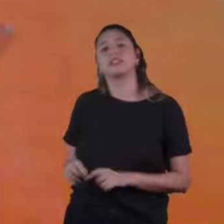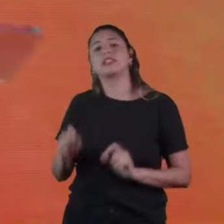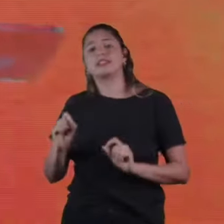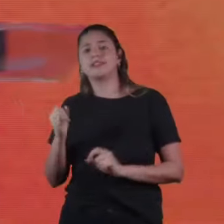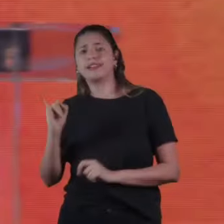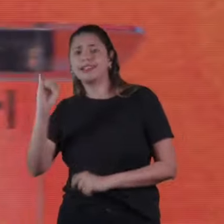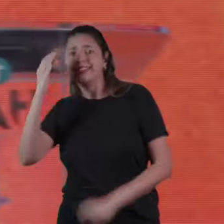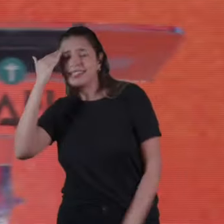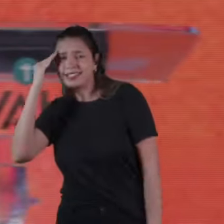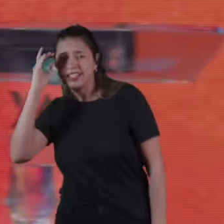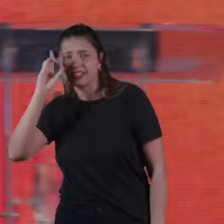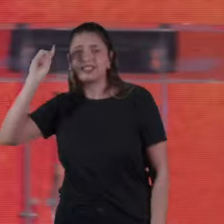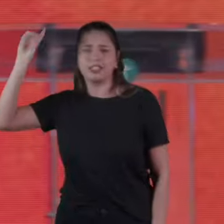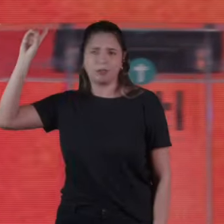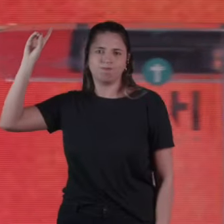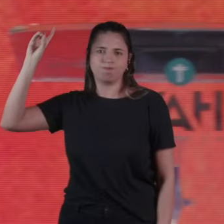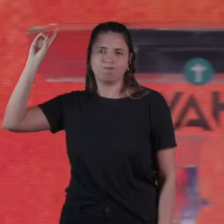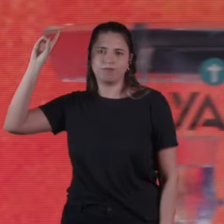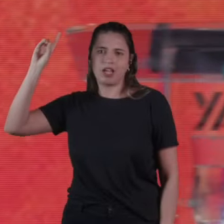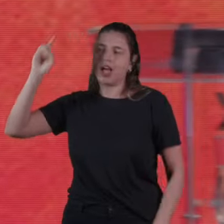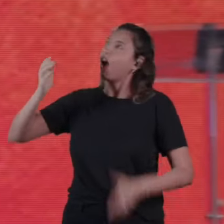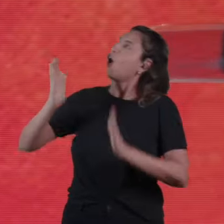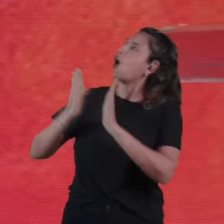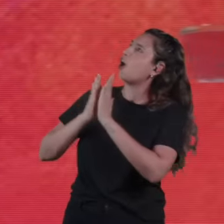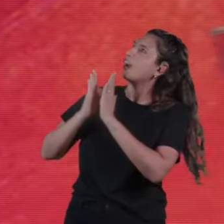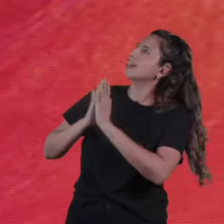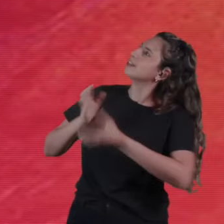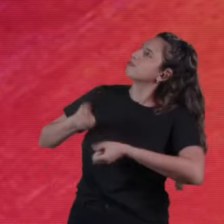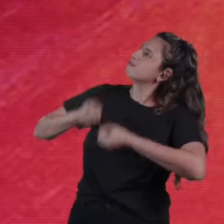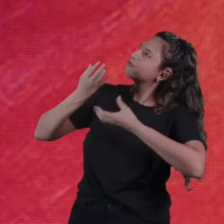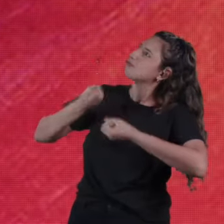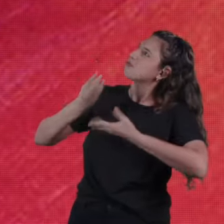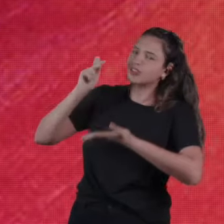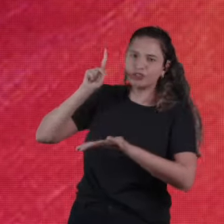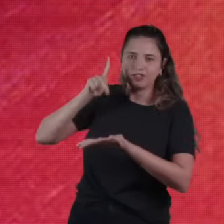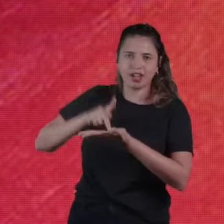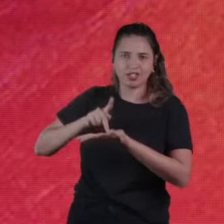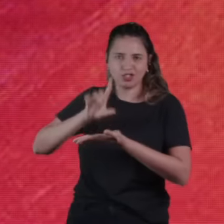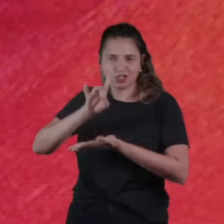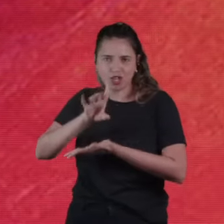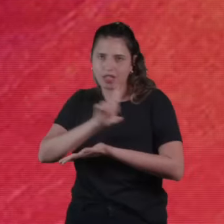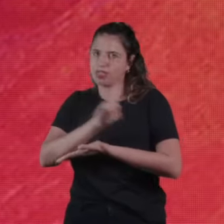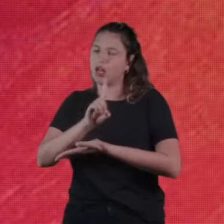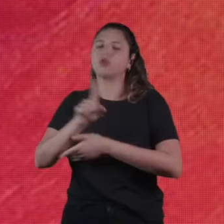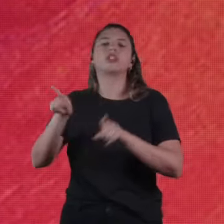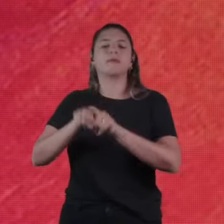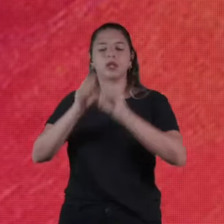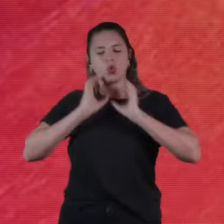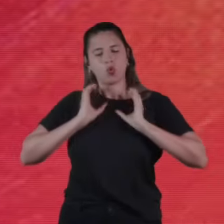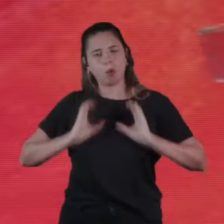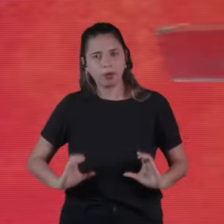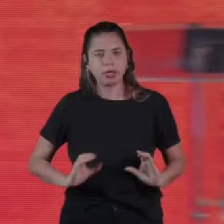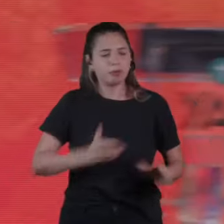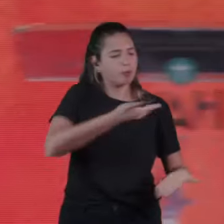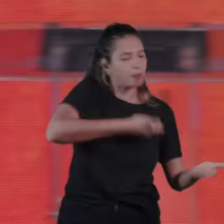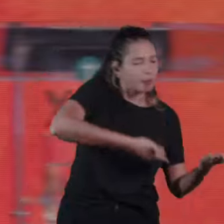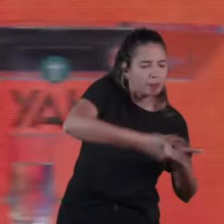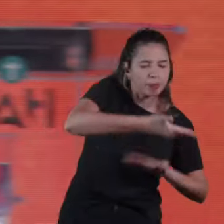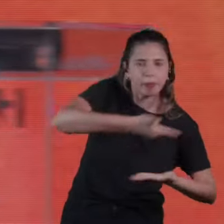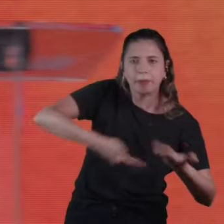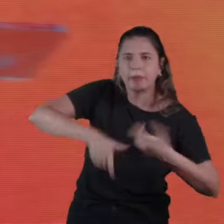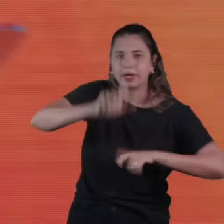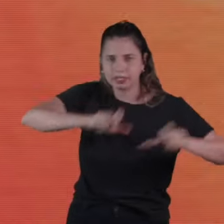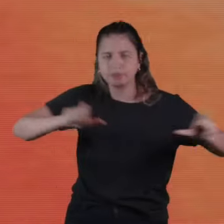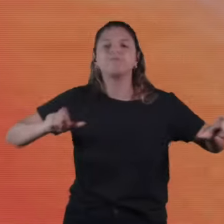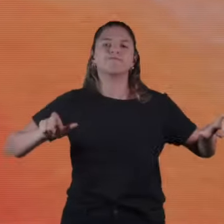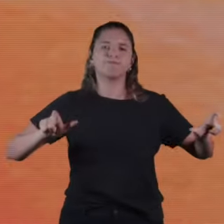não é sincero só na oração. É sincero na maneira de agir com seus irmãos, com todo mundo. Porque se